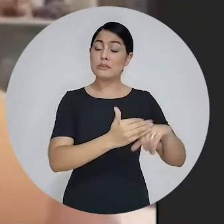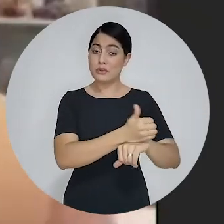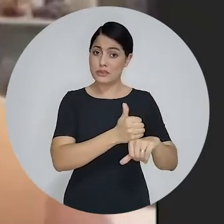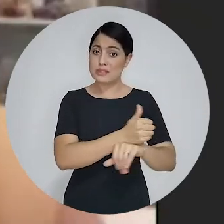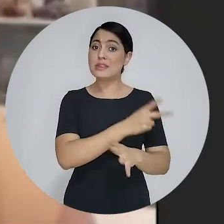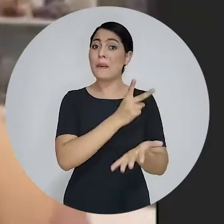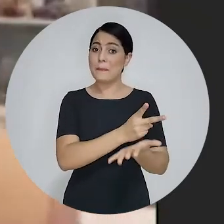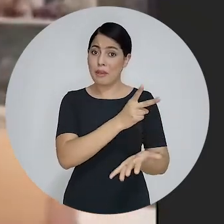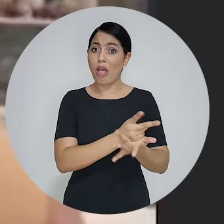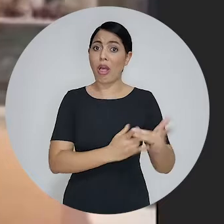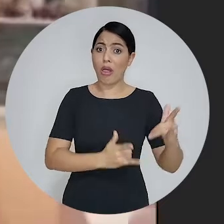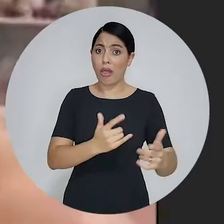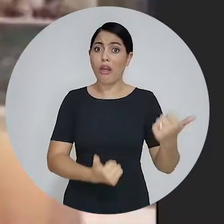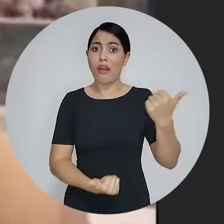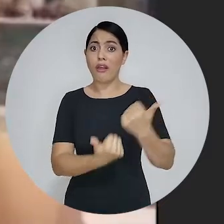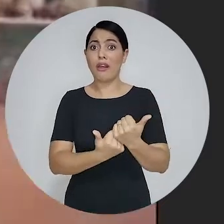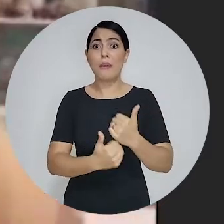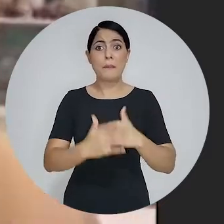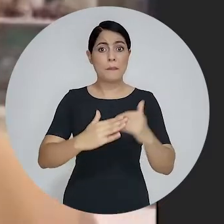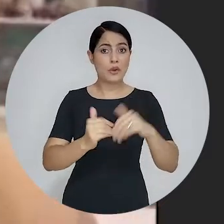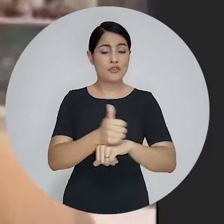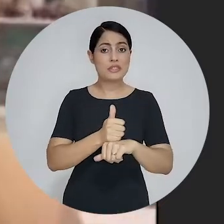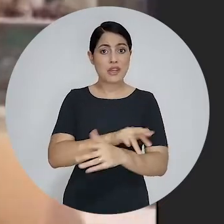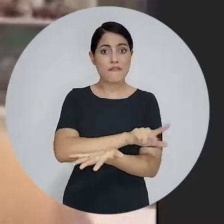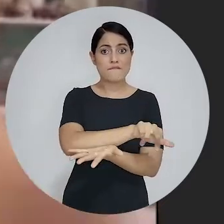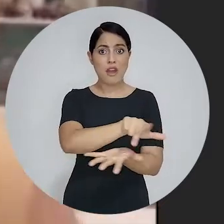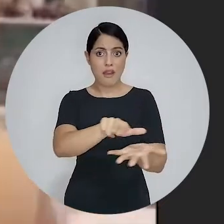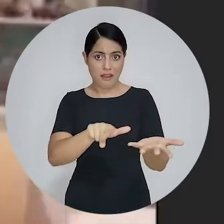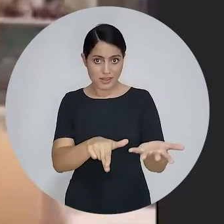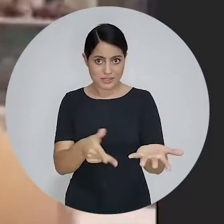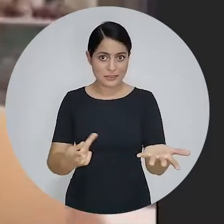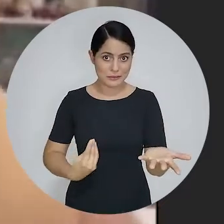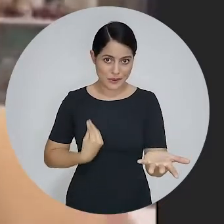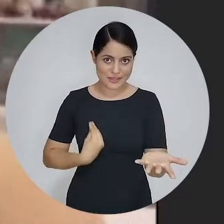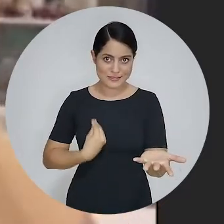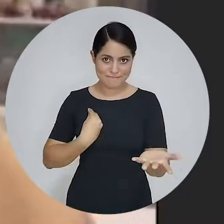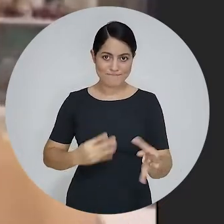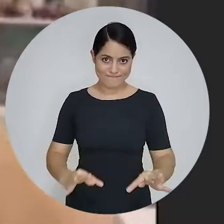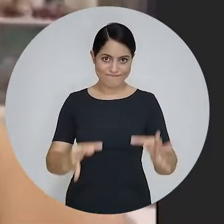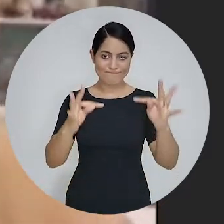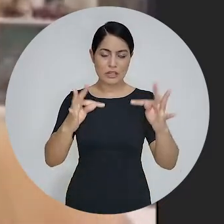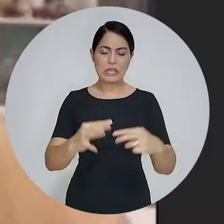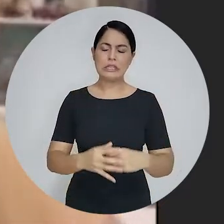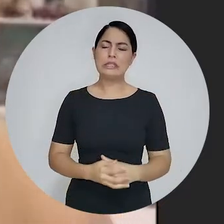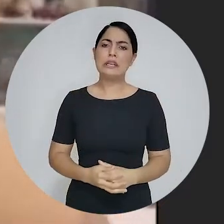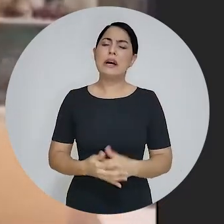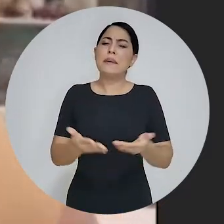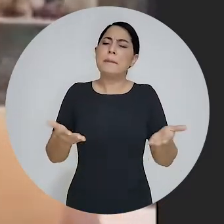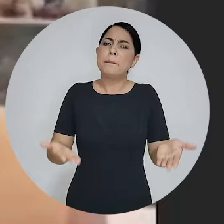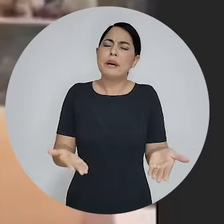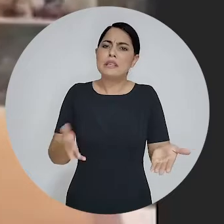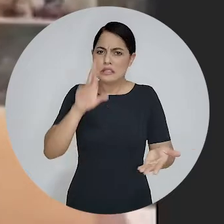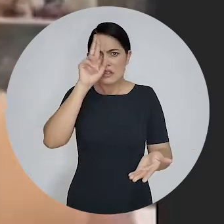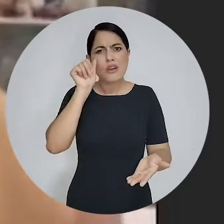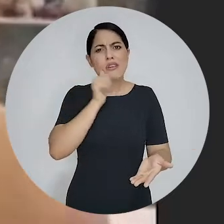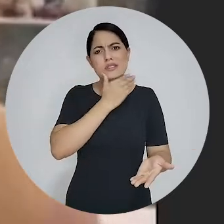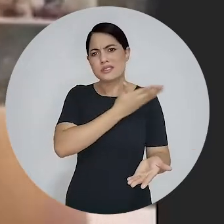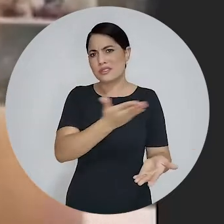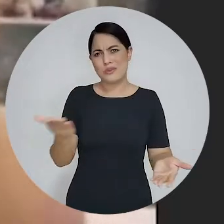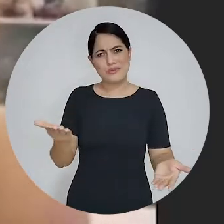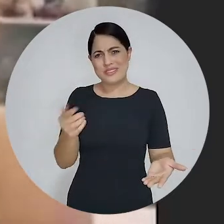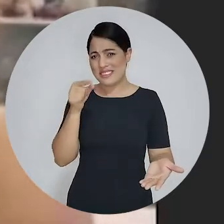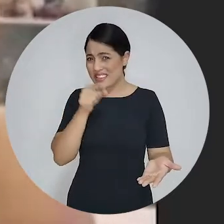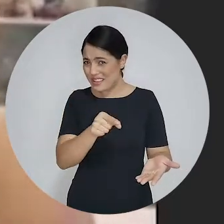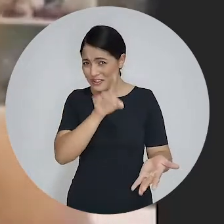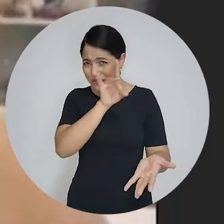né? Outras profissões também estão ouvindo essa previsão catastrófica que se coloca nos tempos atuais. E colocar a